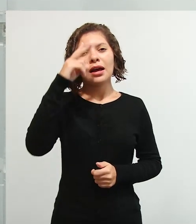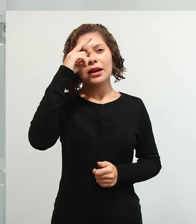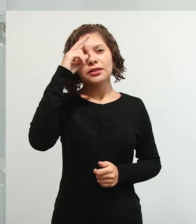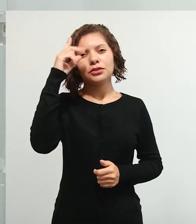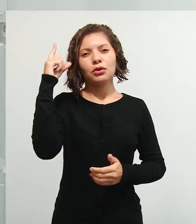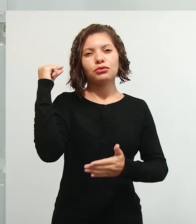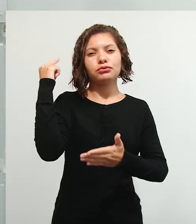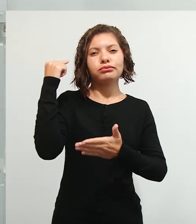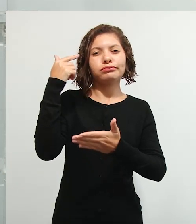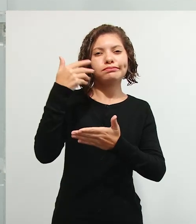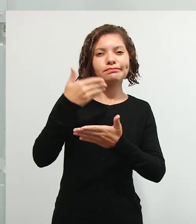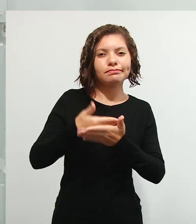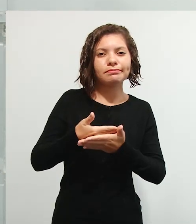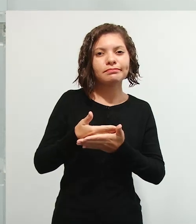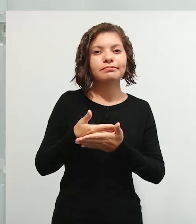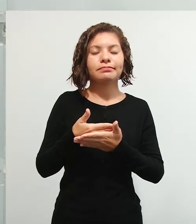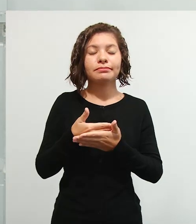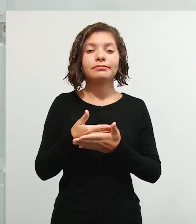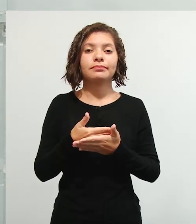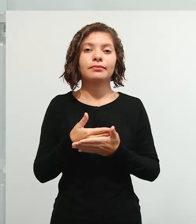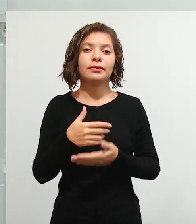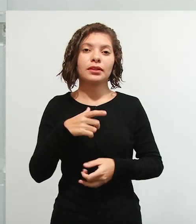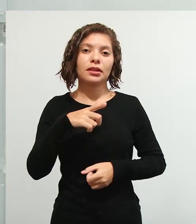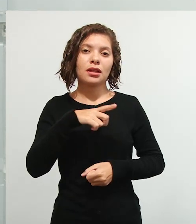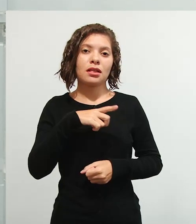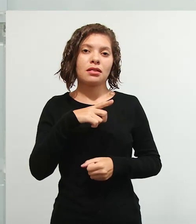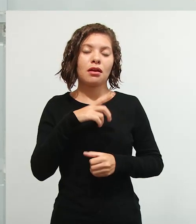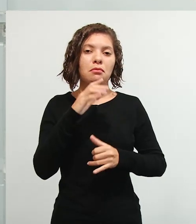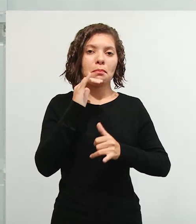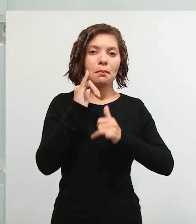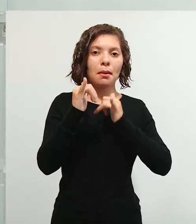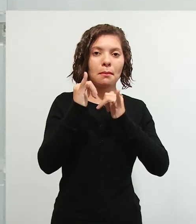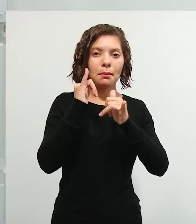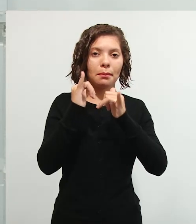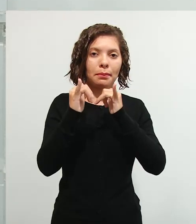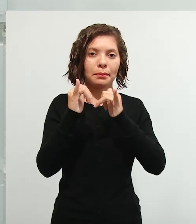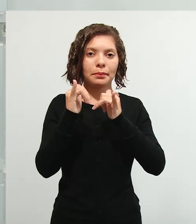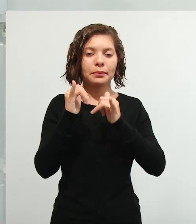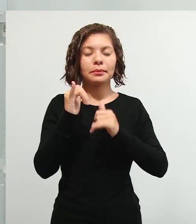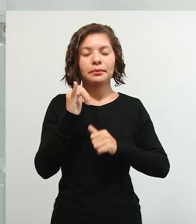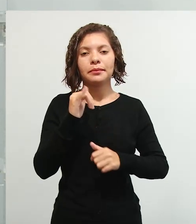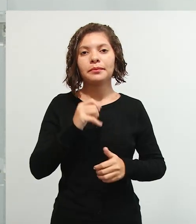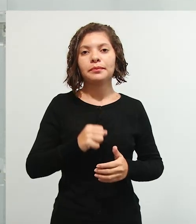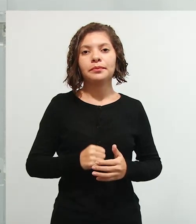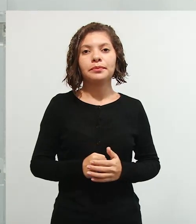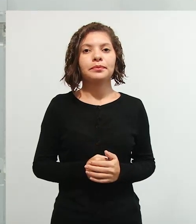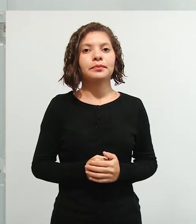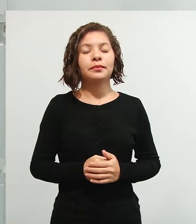Essas histórias, só muito mais recentemente, elas têm sido contadas. E